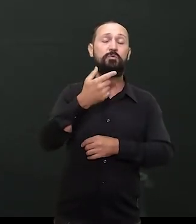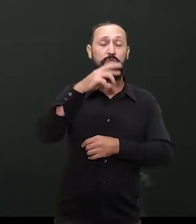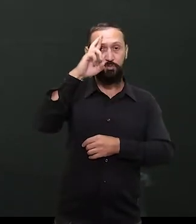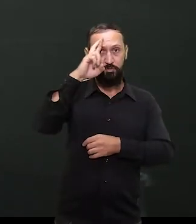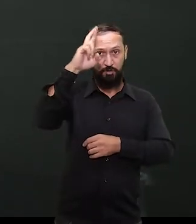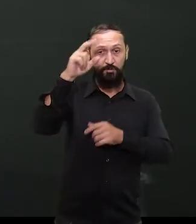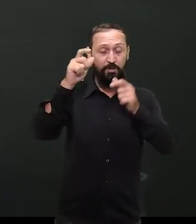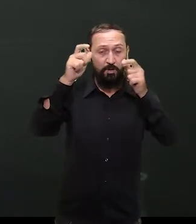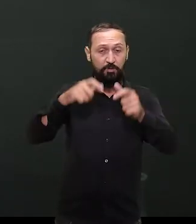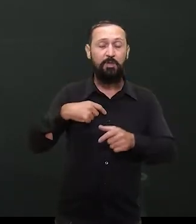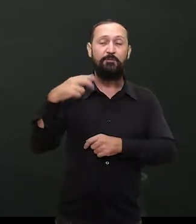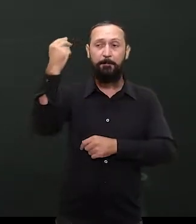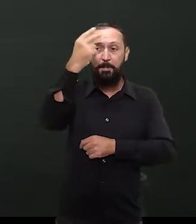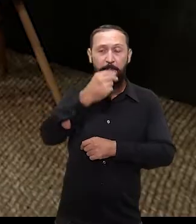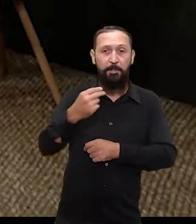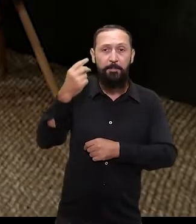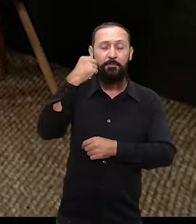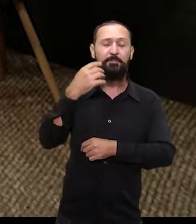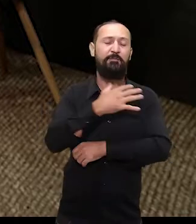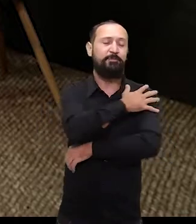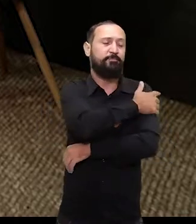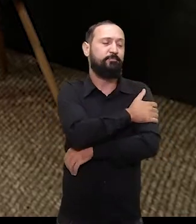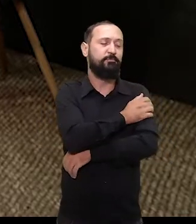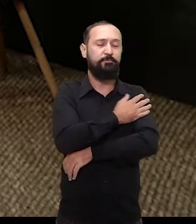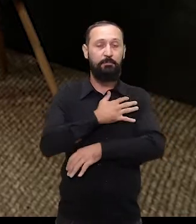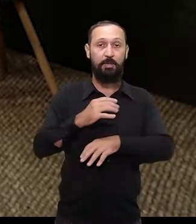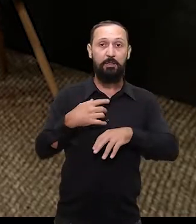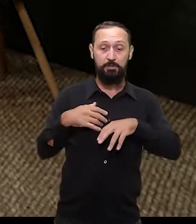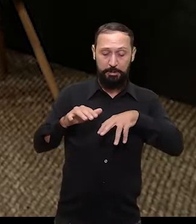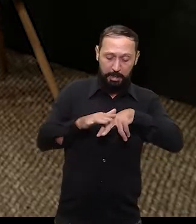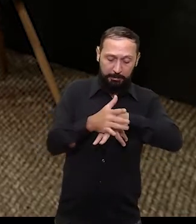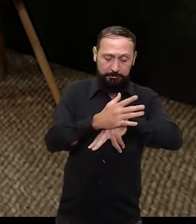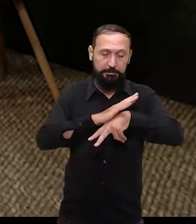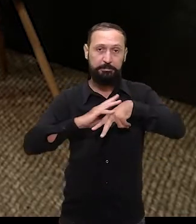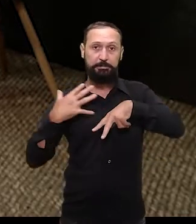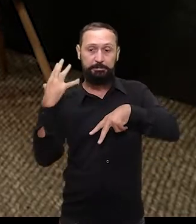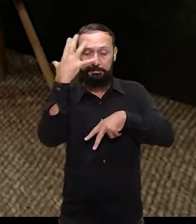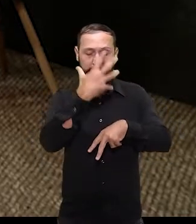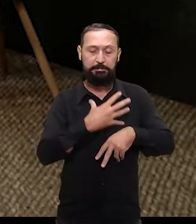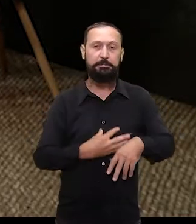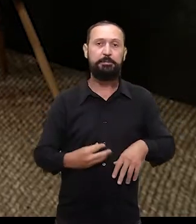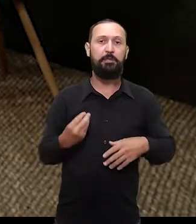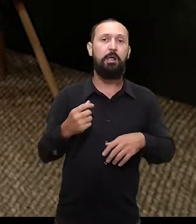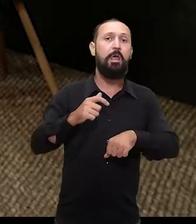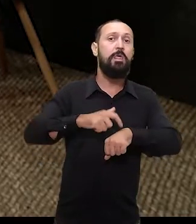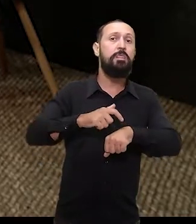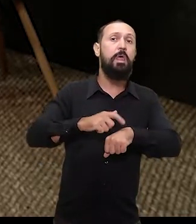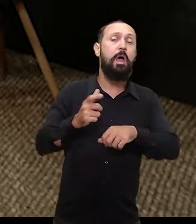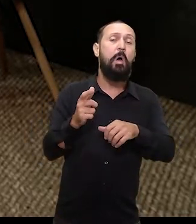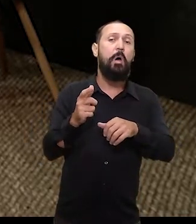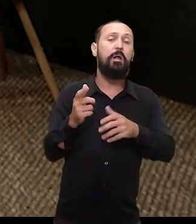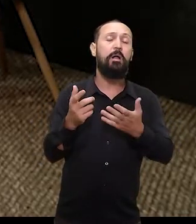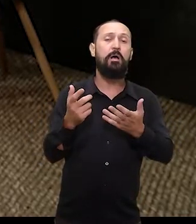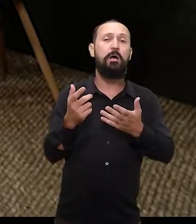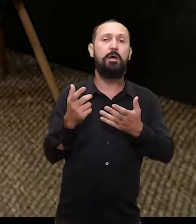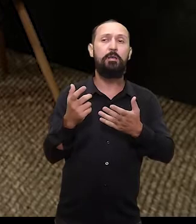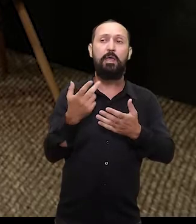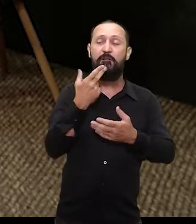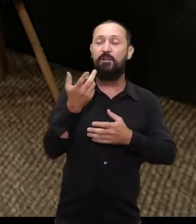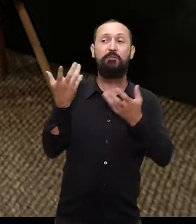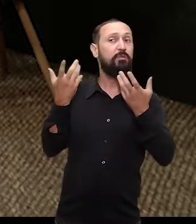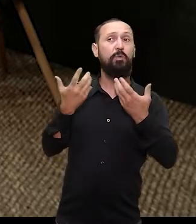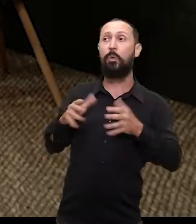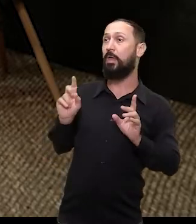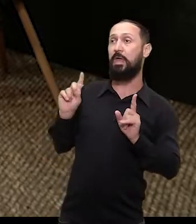encontrava ali no local estava assediando passando a mão nas partes íntimas dela E no momento em que ela ela fazia e